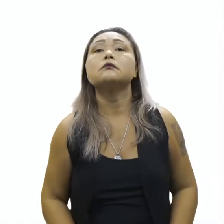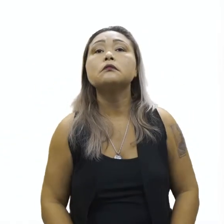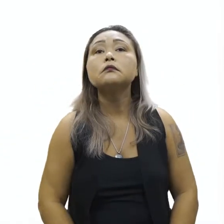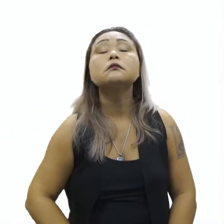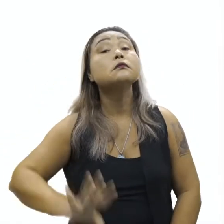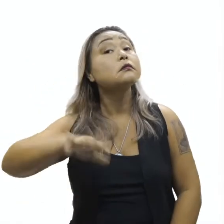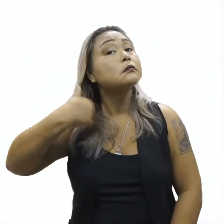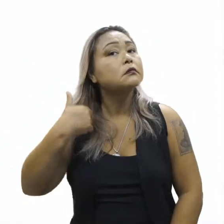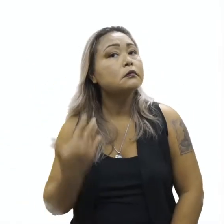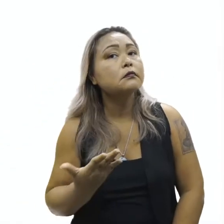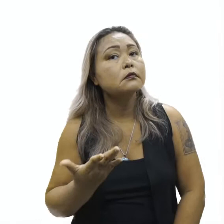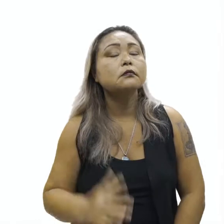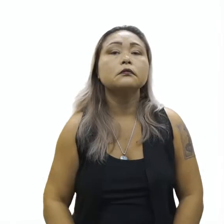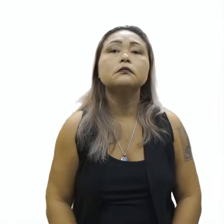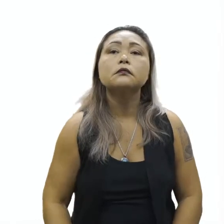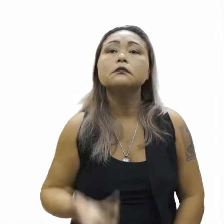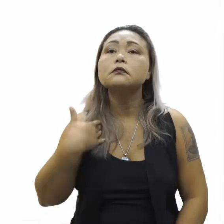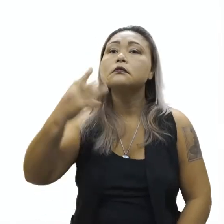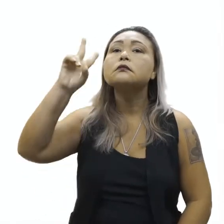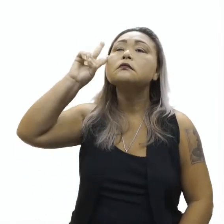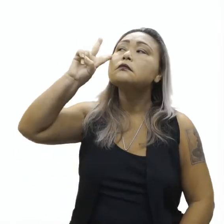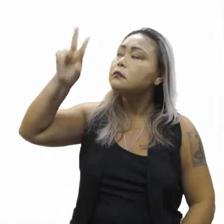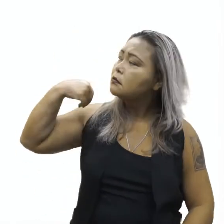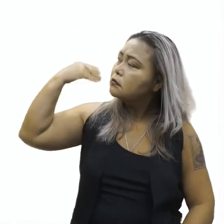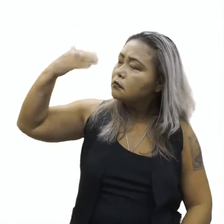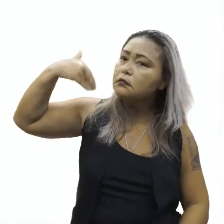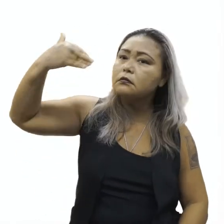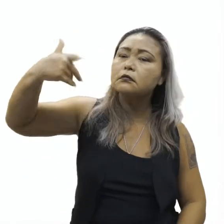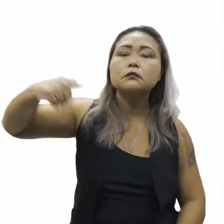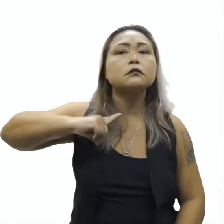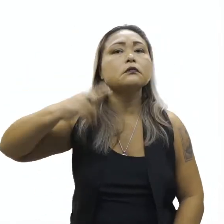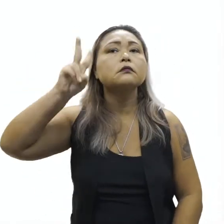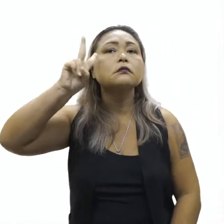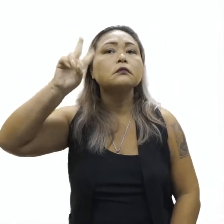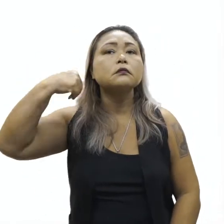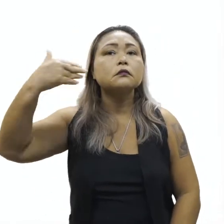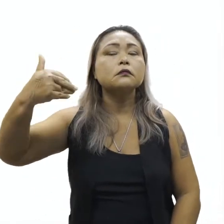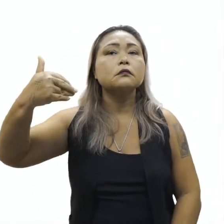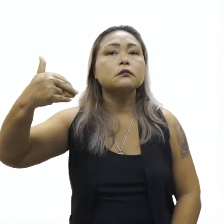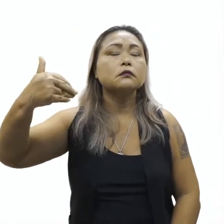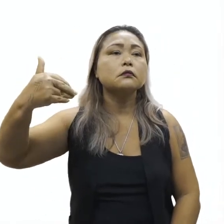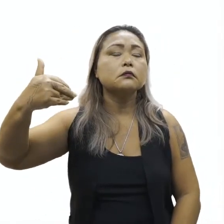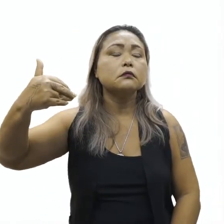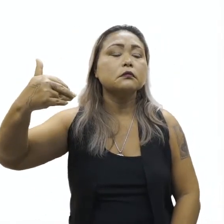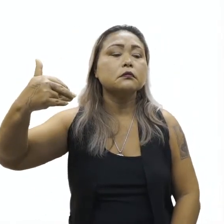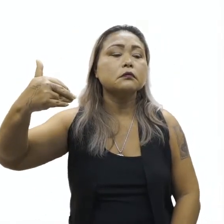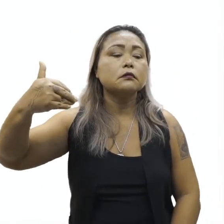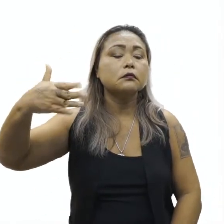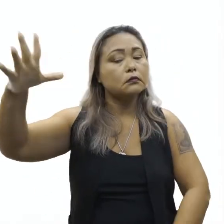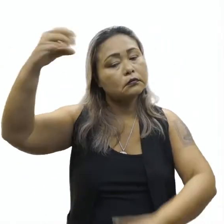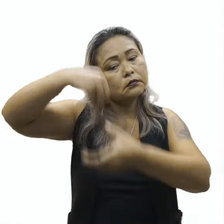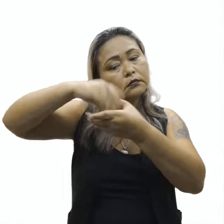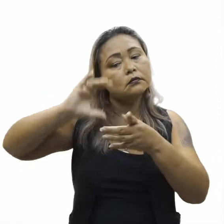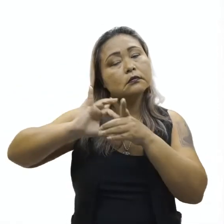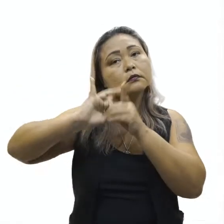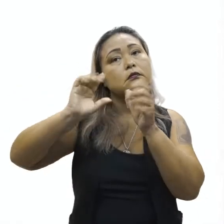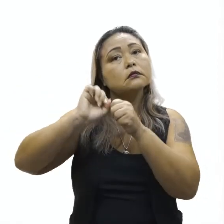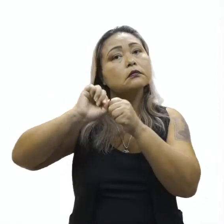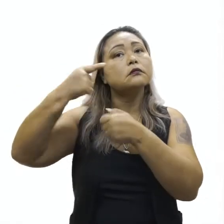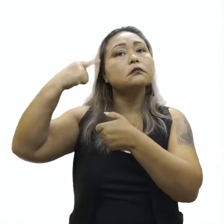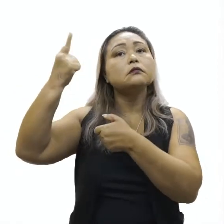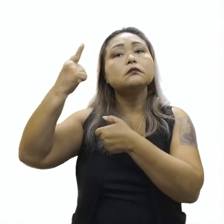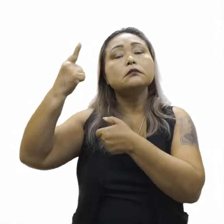Então, vamos falar dessa questão histórica, né? As expressões históricas da democracia, elas